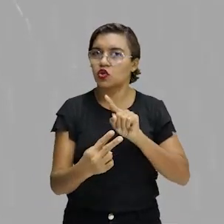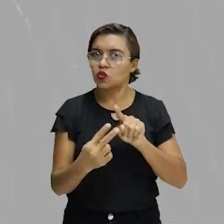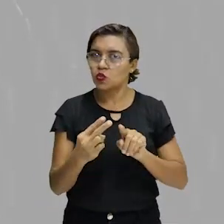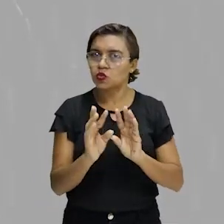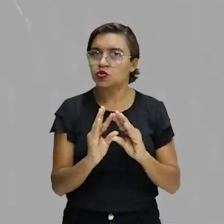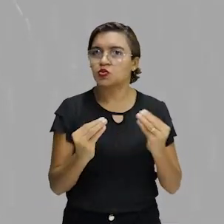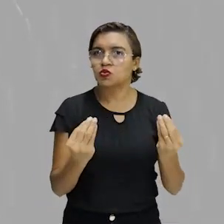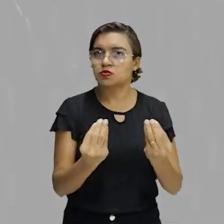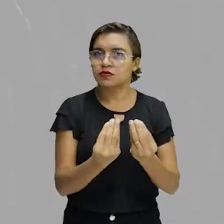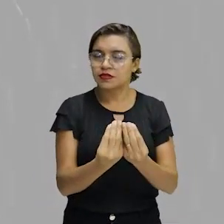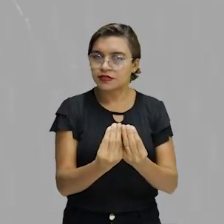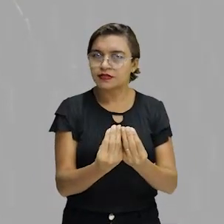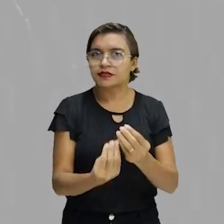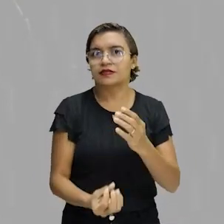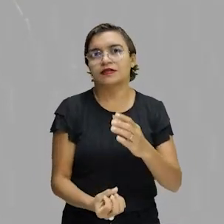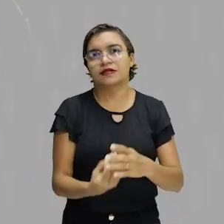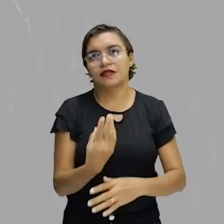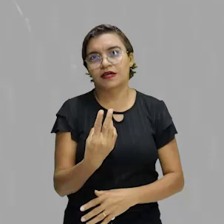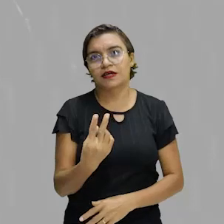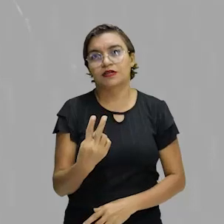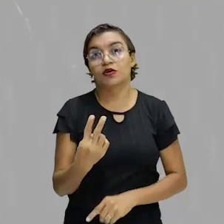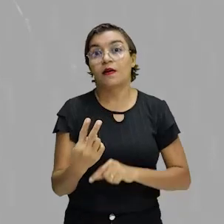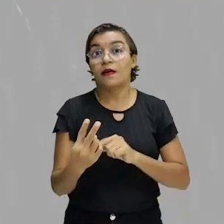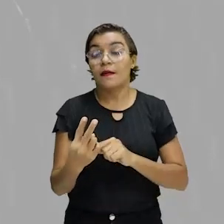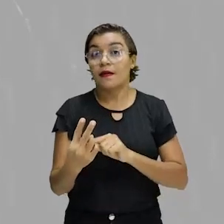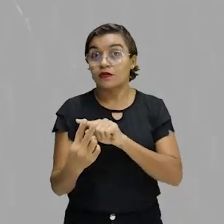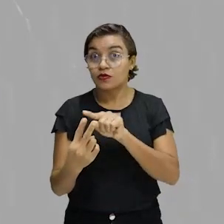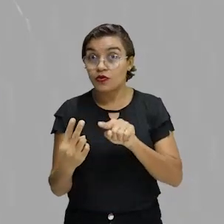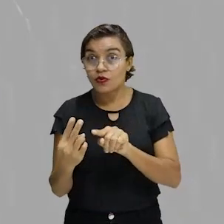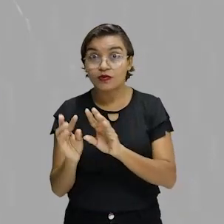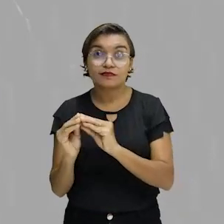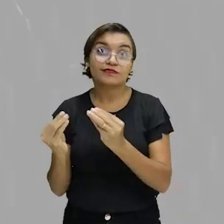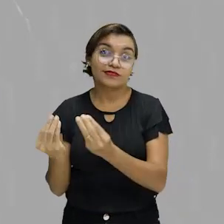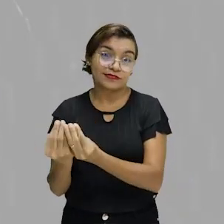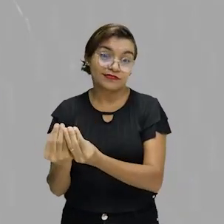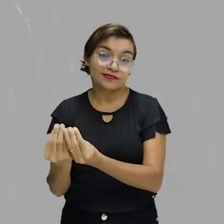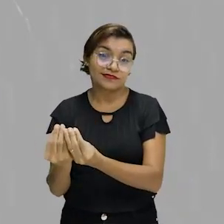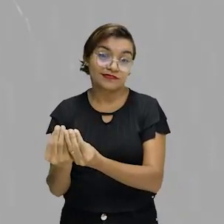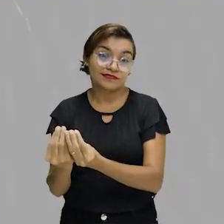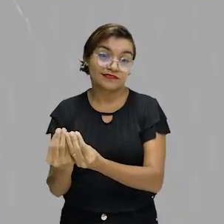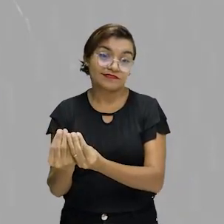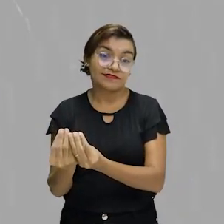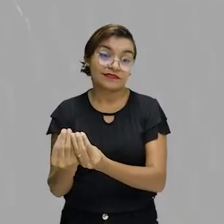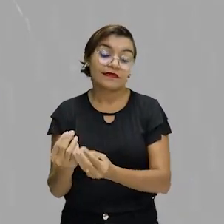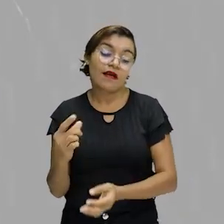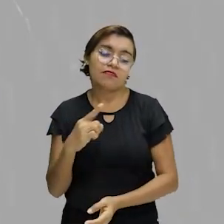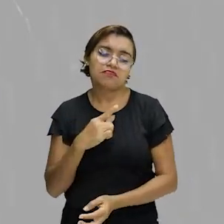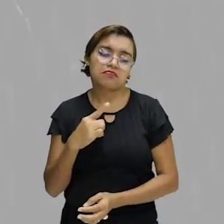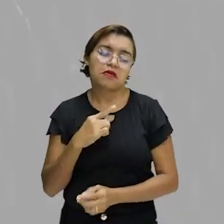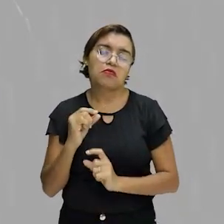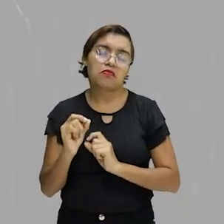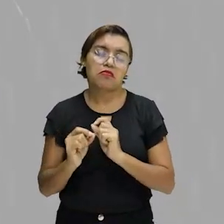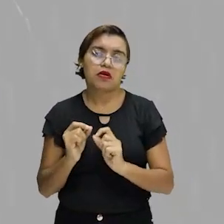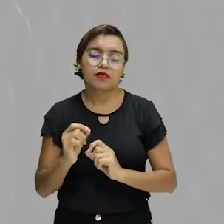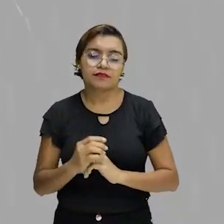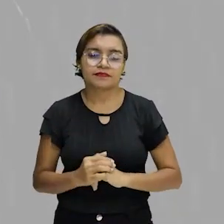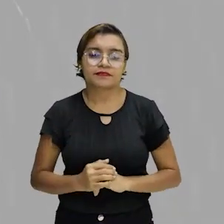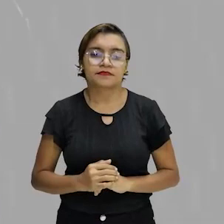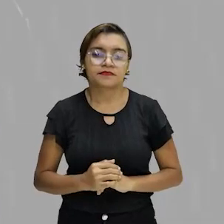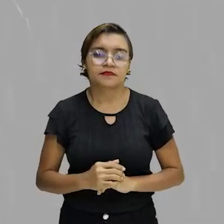Ger dois produtos aqui na verdade né Nós podemos dizer que nós